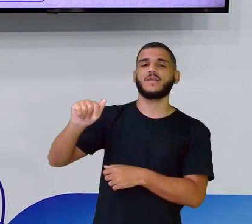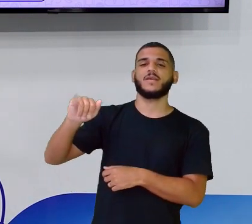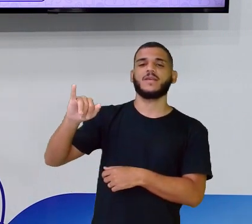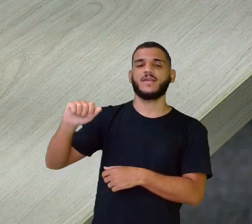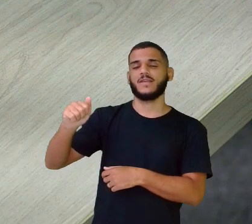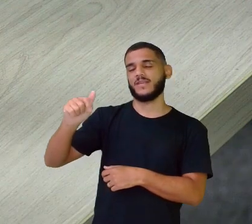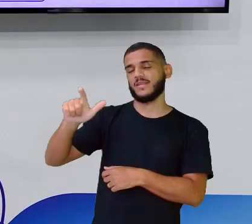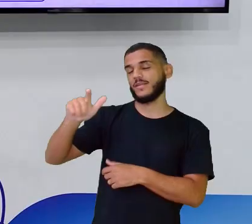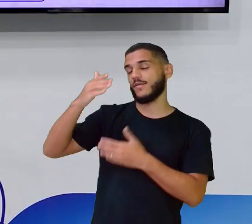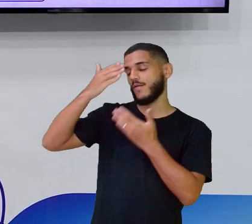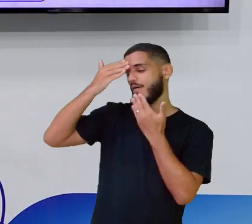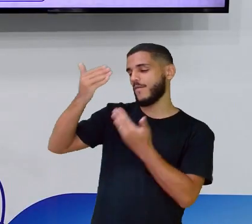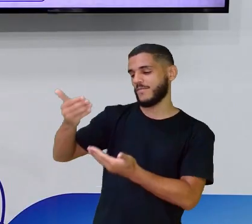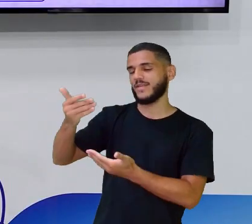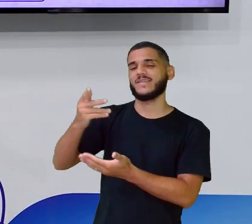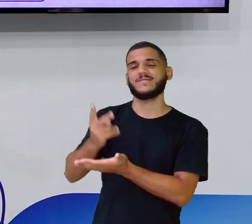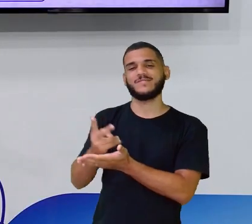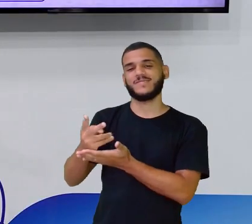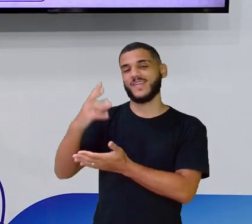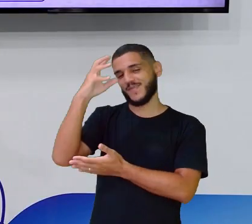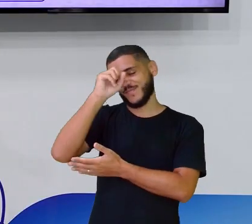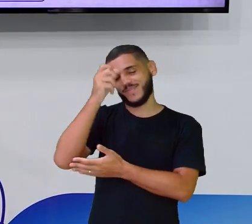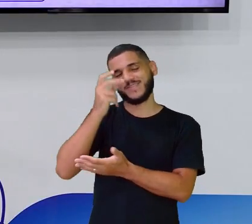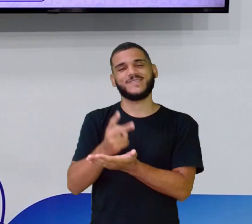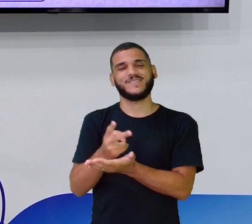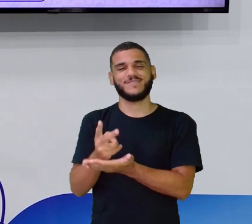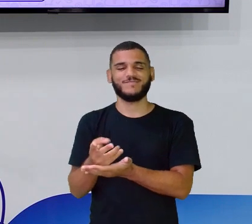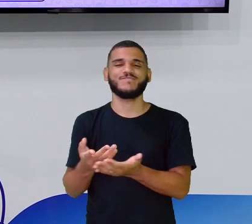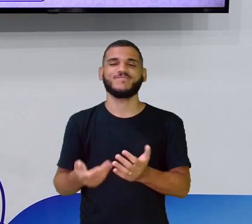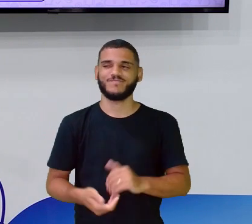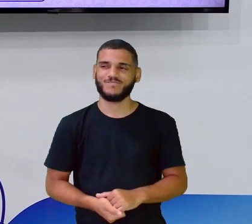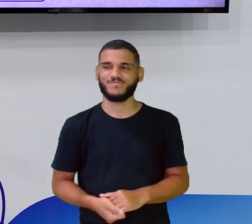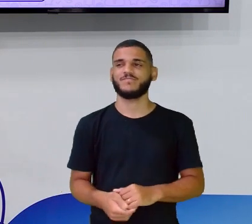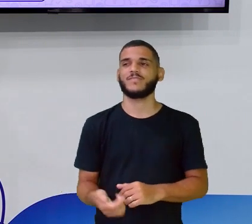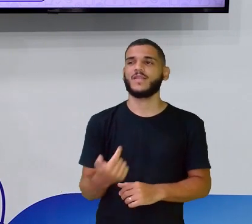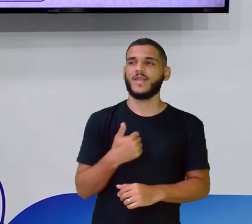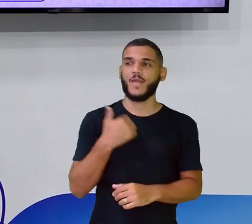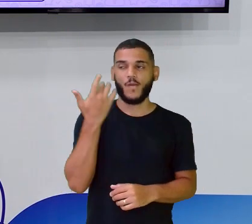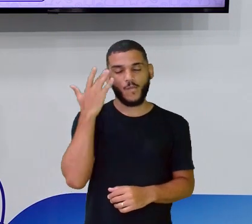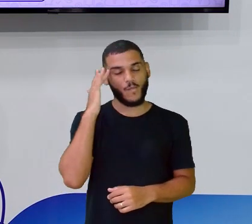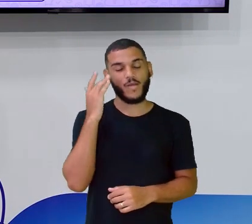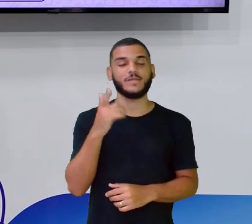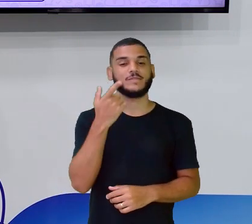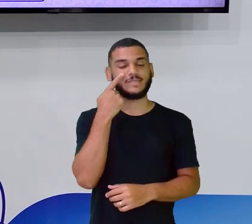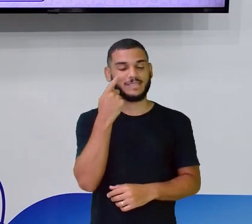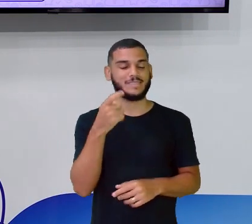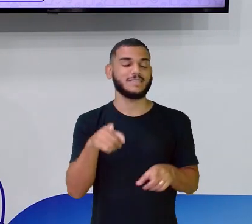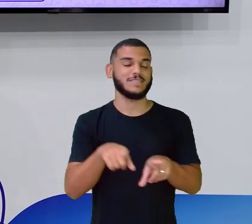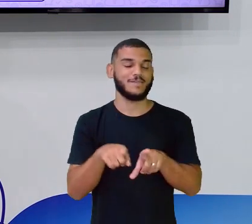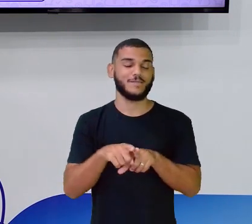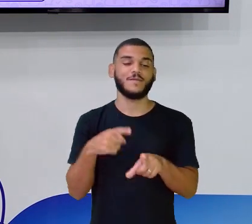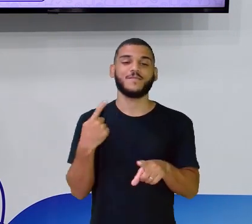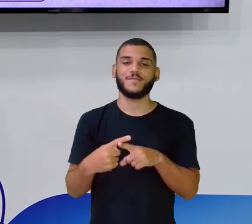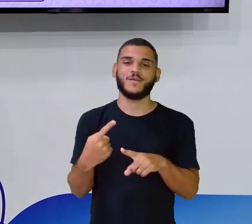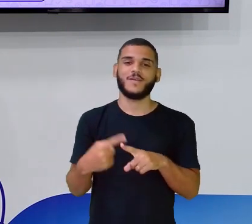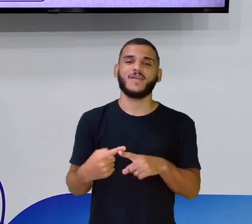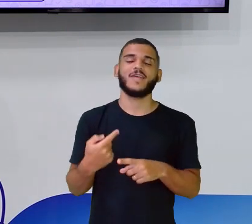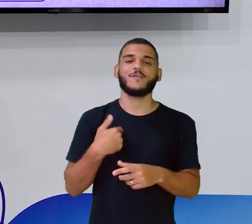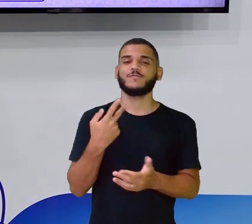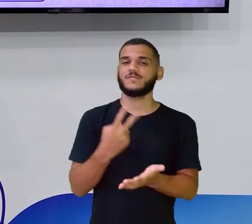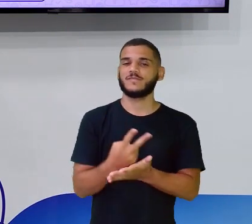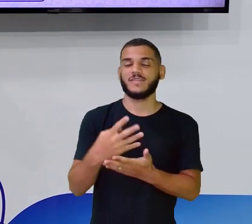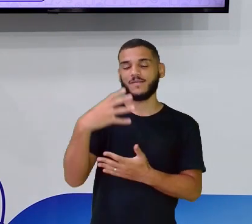obrigada. Eu que agradeço, professora. Sempre aprendendo coisa nova. Sempre, né? E eu acho muito interessante isso, porque eu